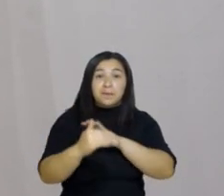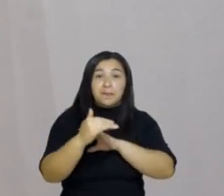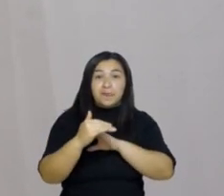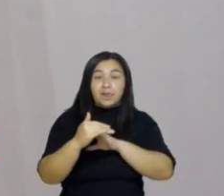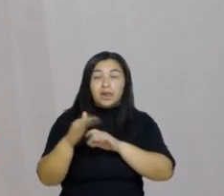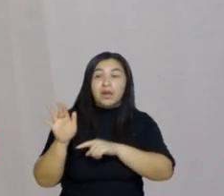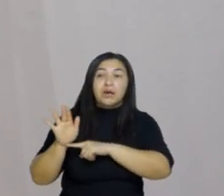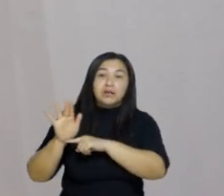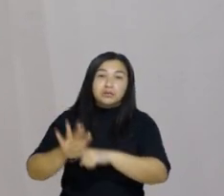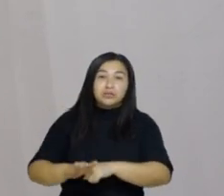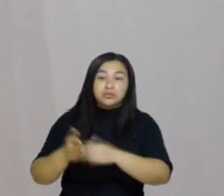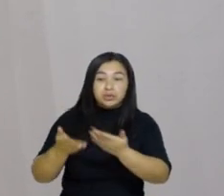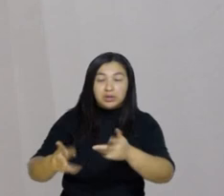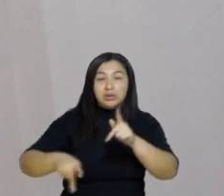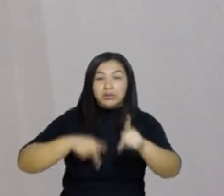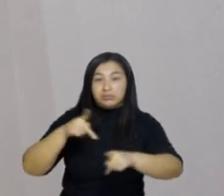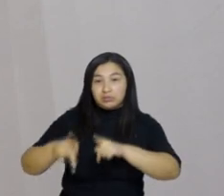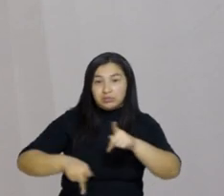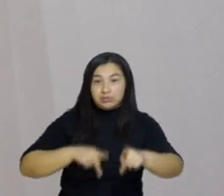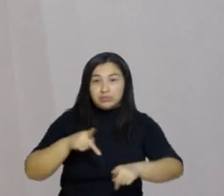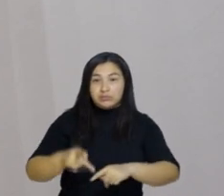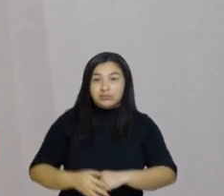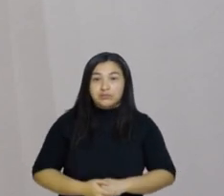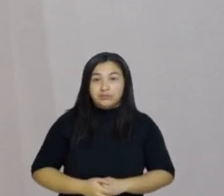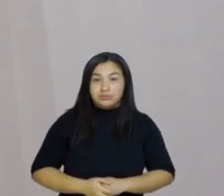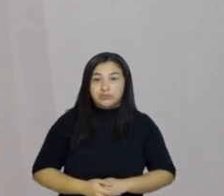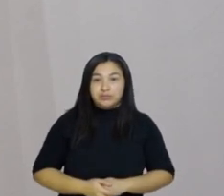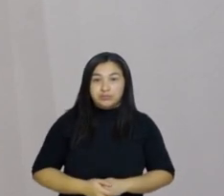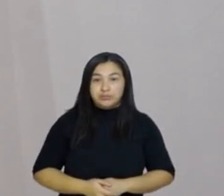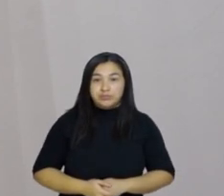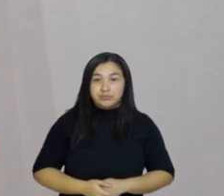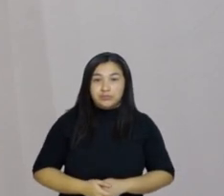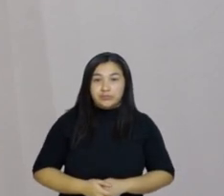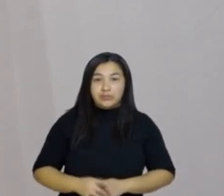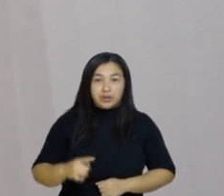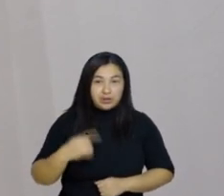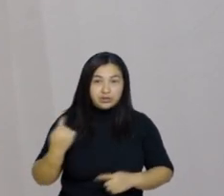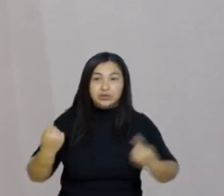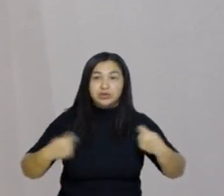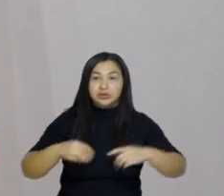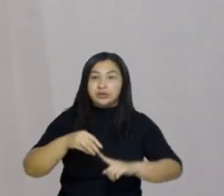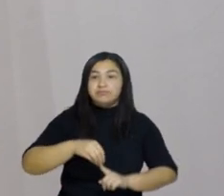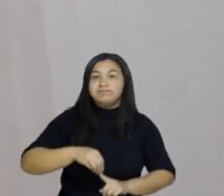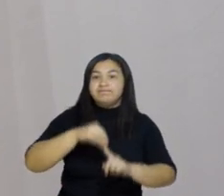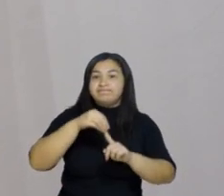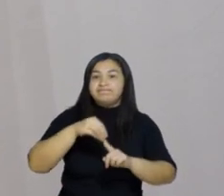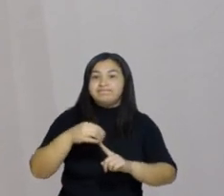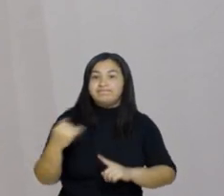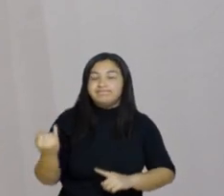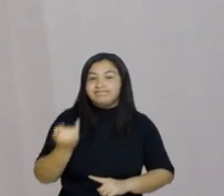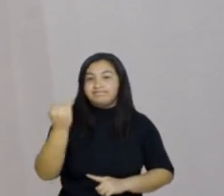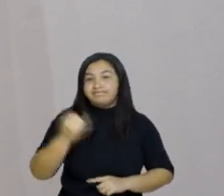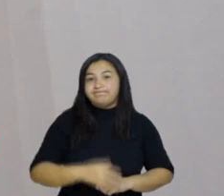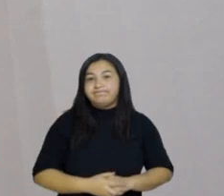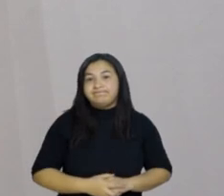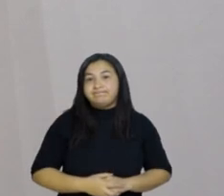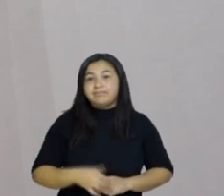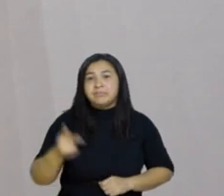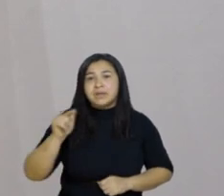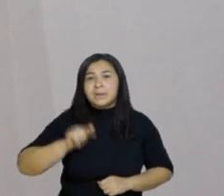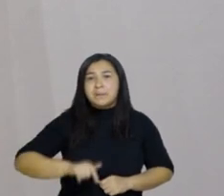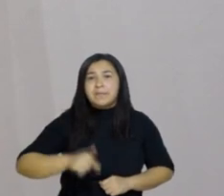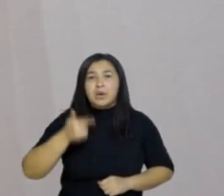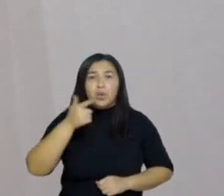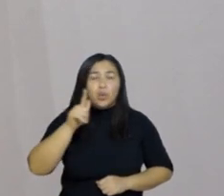da população, isso é louvável e é bom a gente destacar aqui também. E destacar os assuntos que